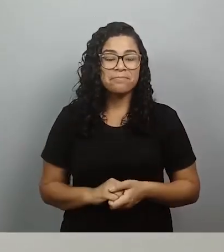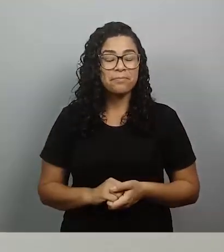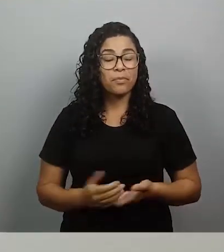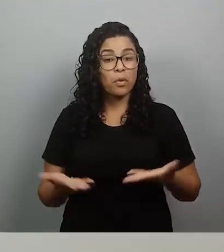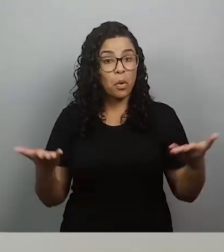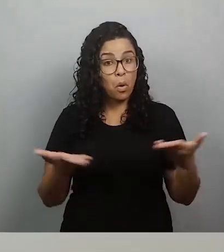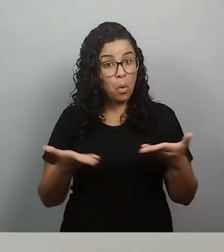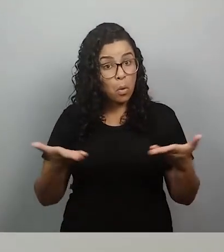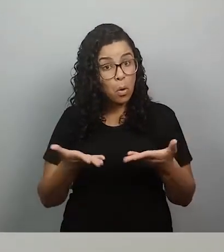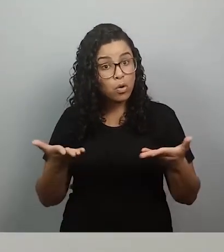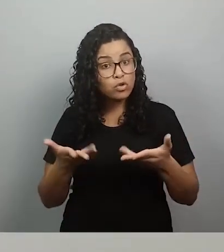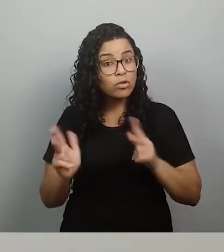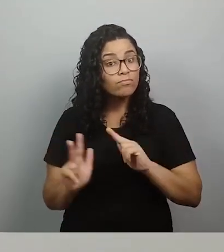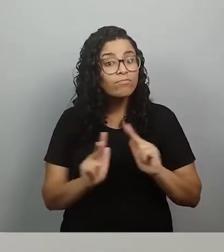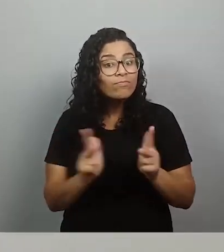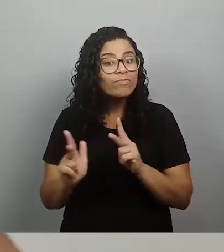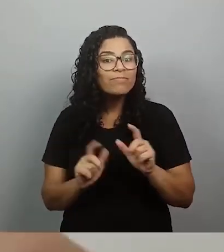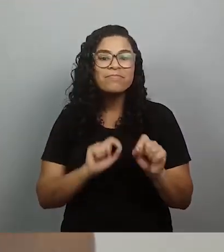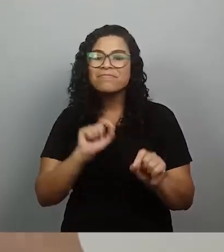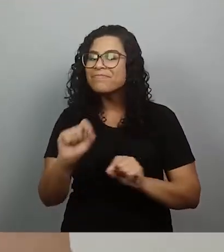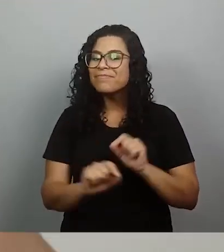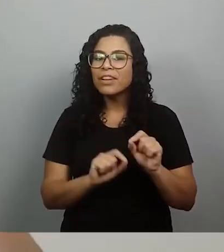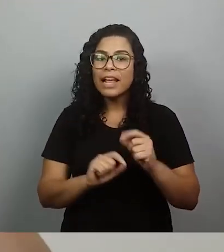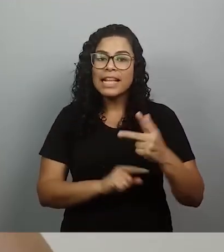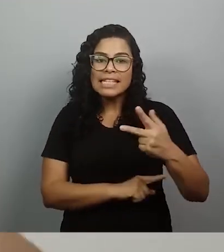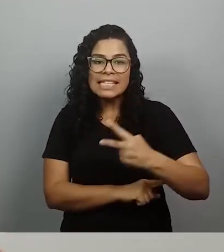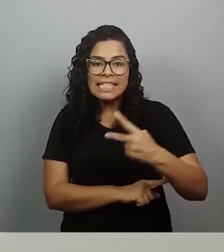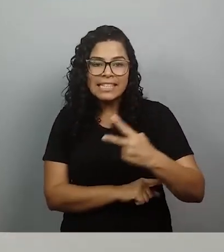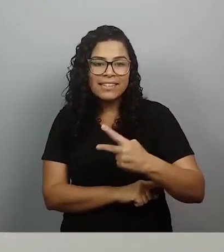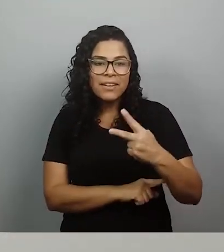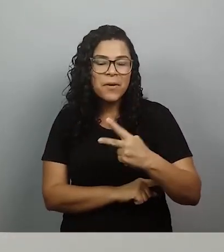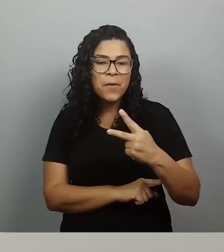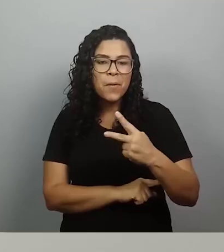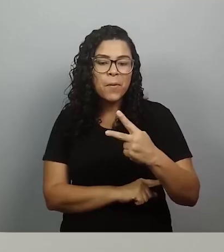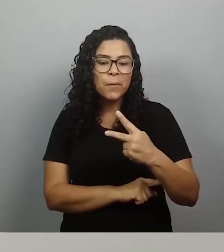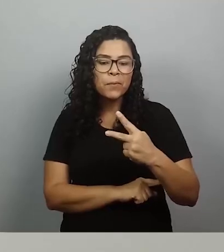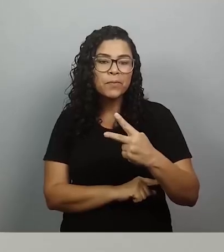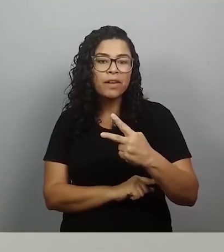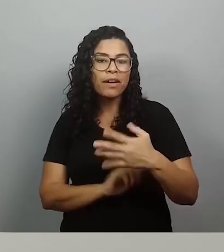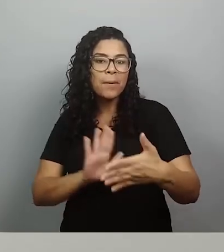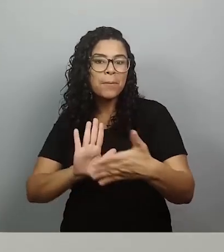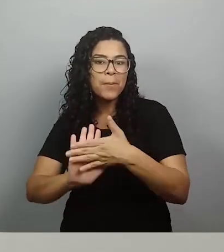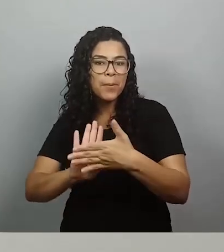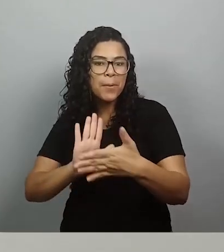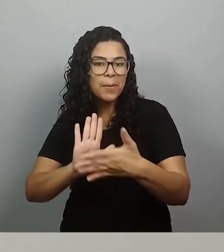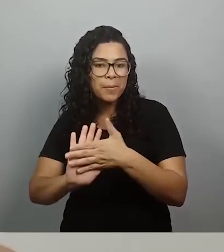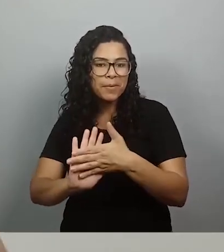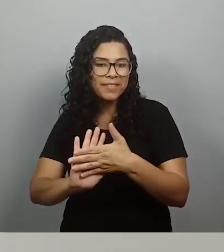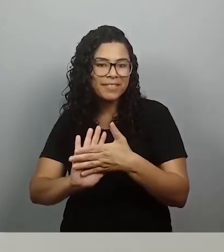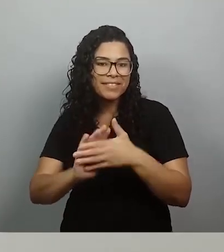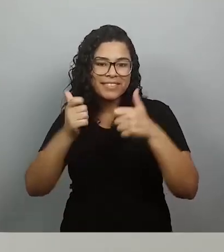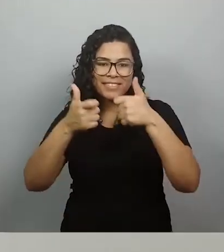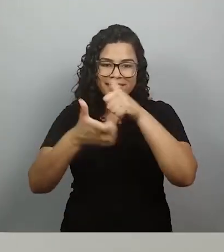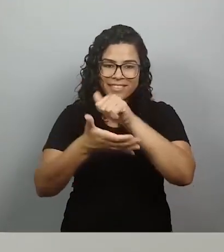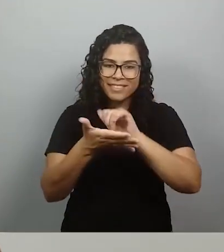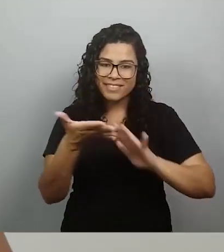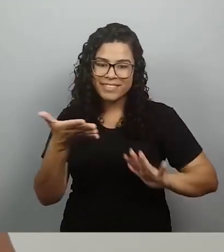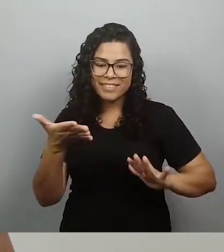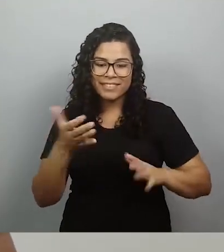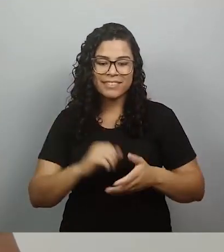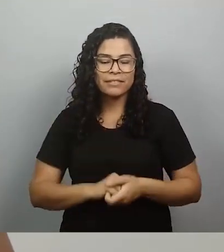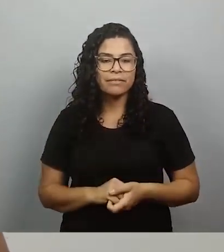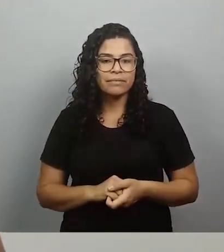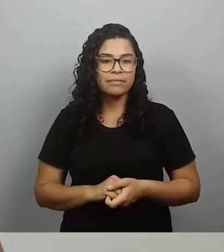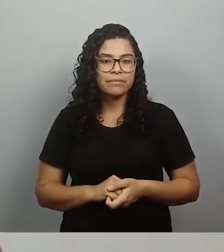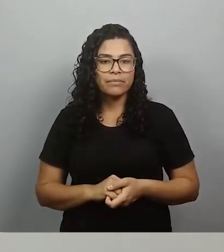passei aqui para conversarmos sobre a segunda parte da nossa proposta, que se chama